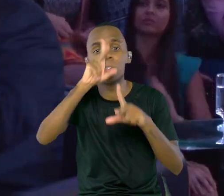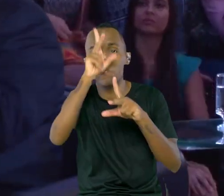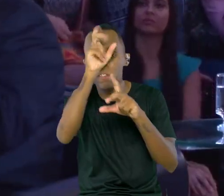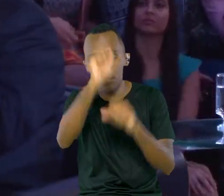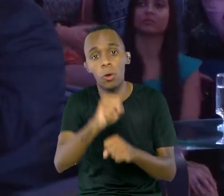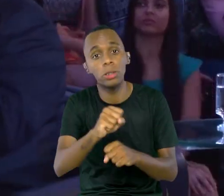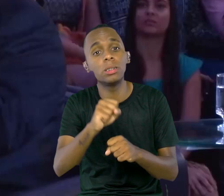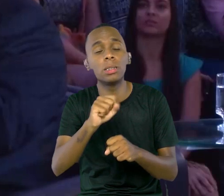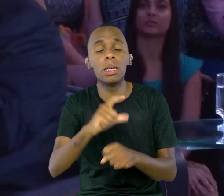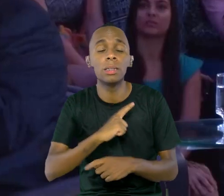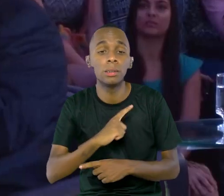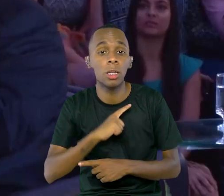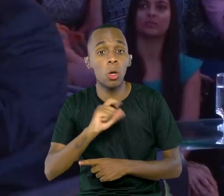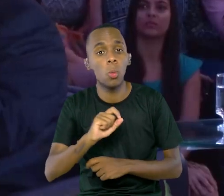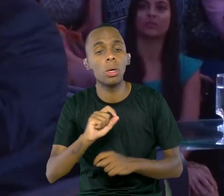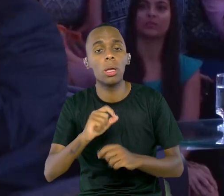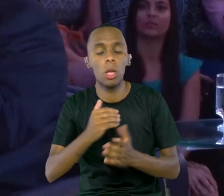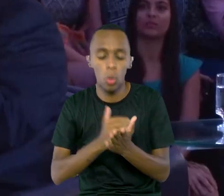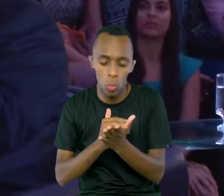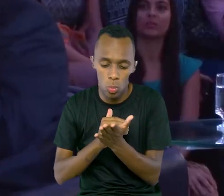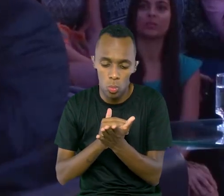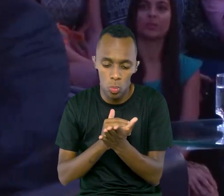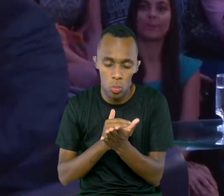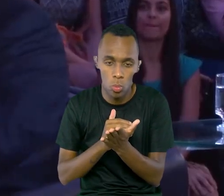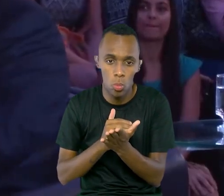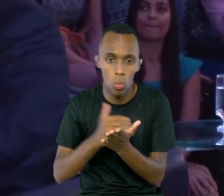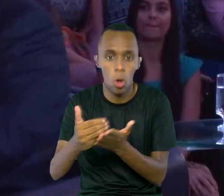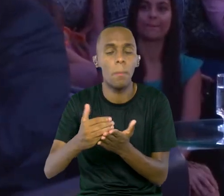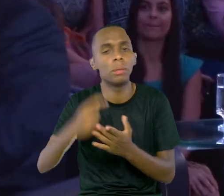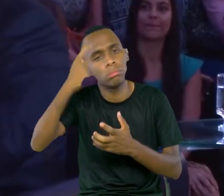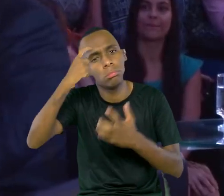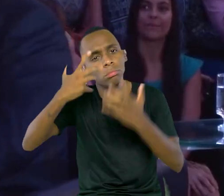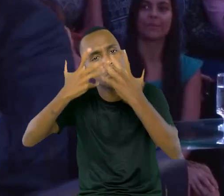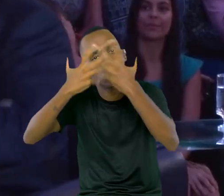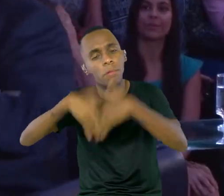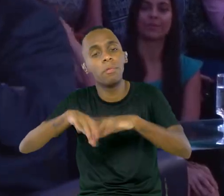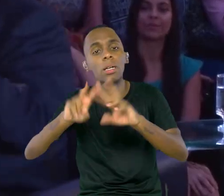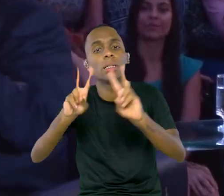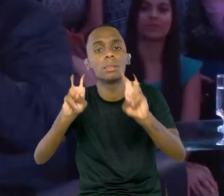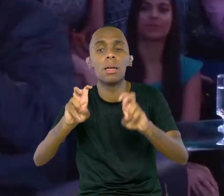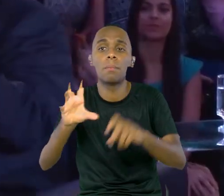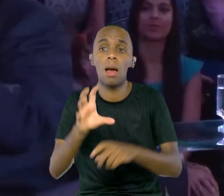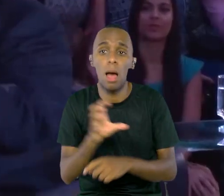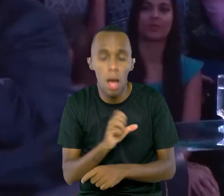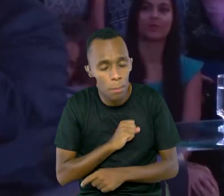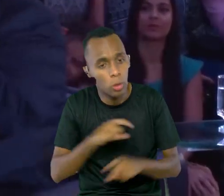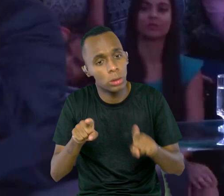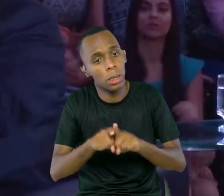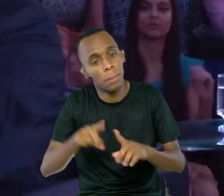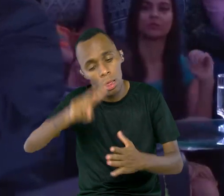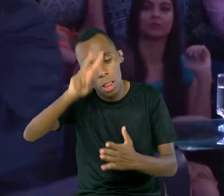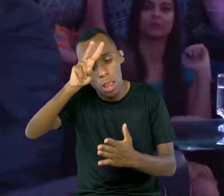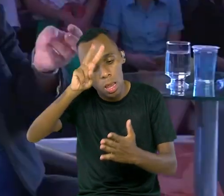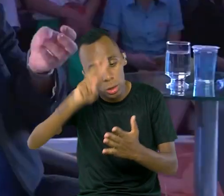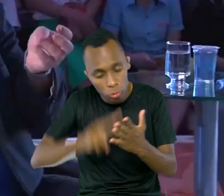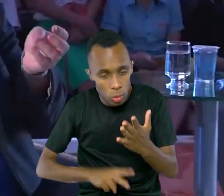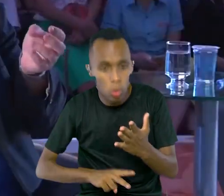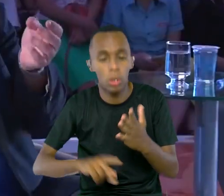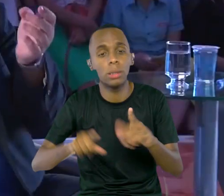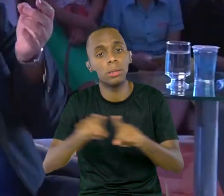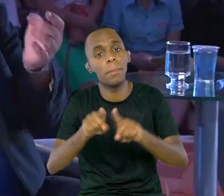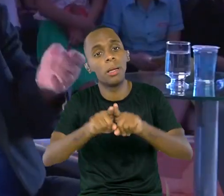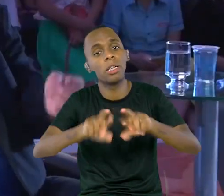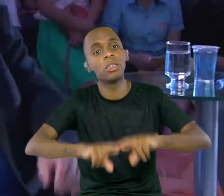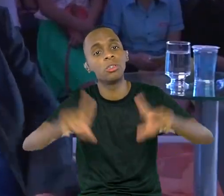mais forte que nós temos de ter em relação ao ponto de partida da reflexão sobre o amor, a